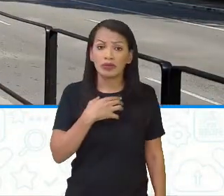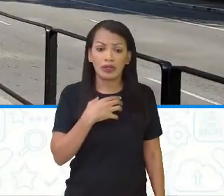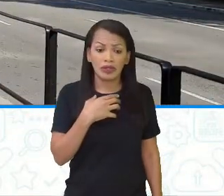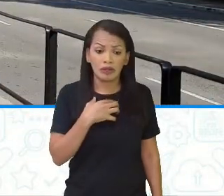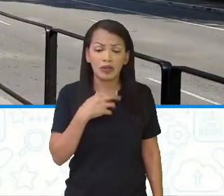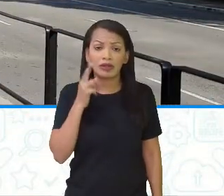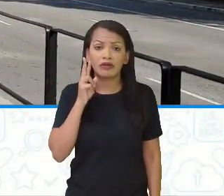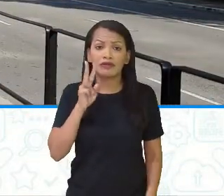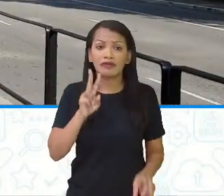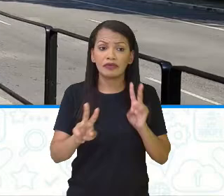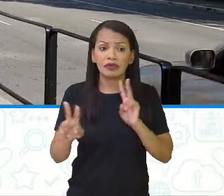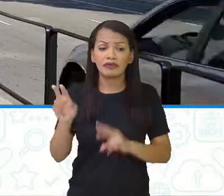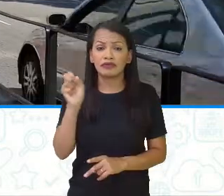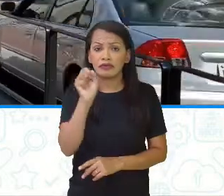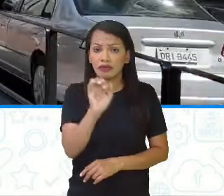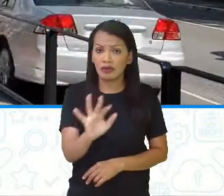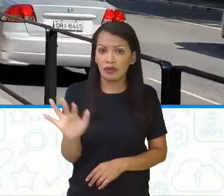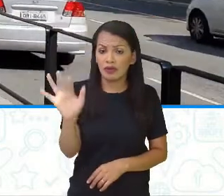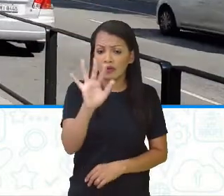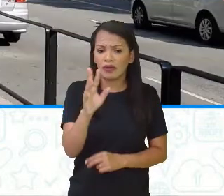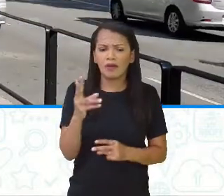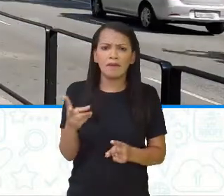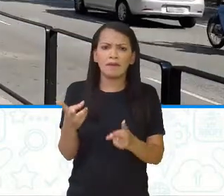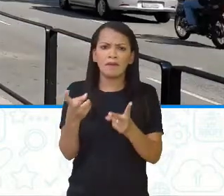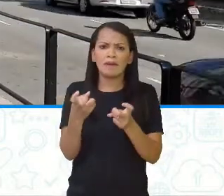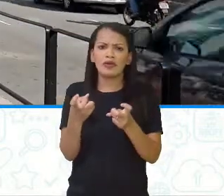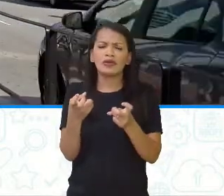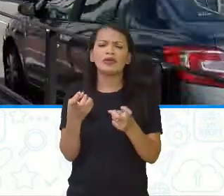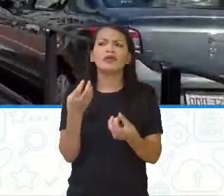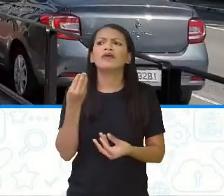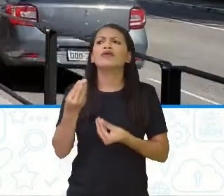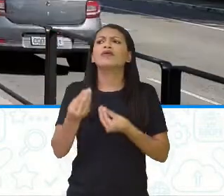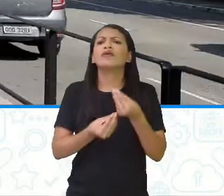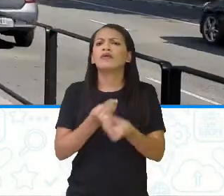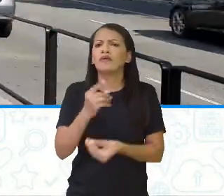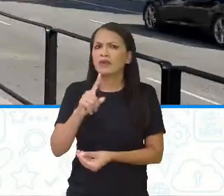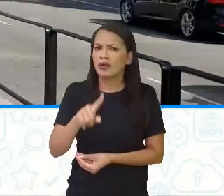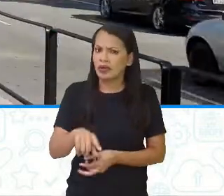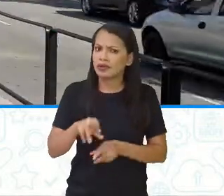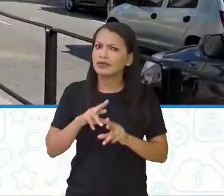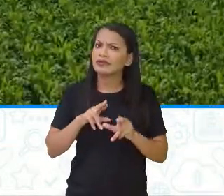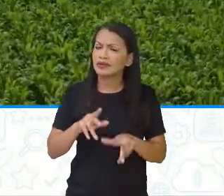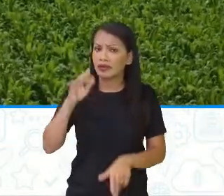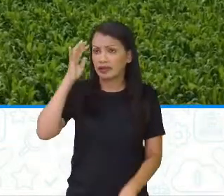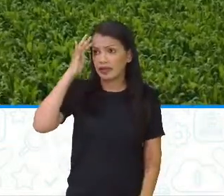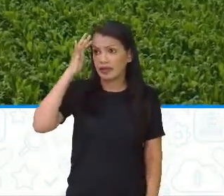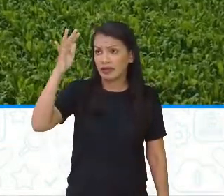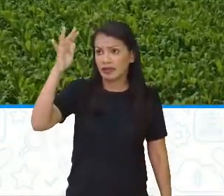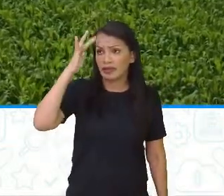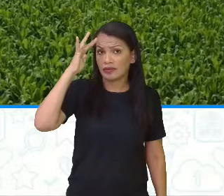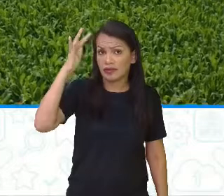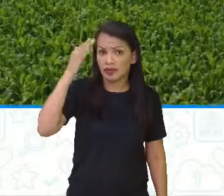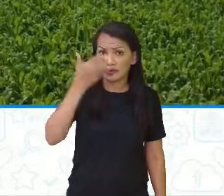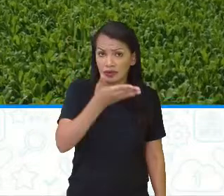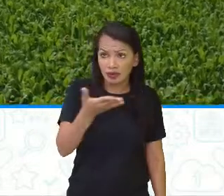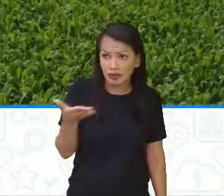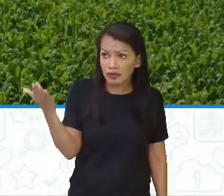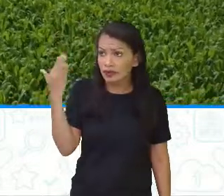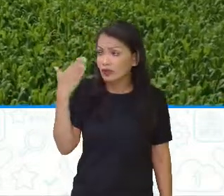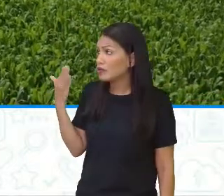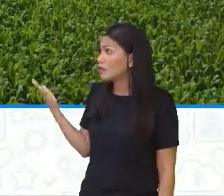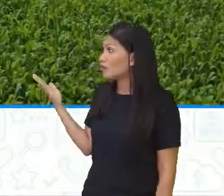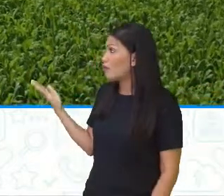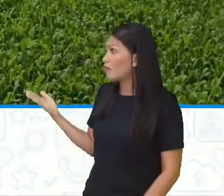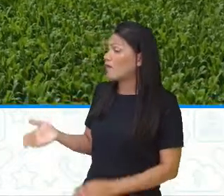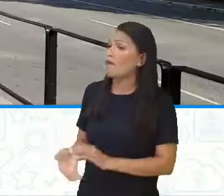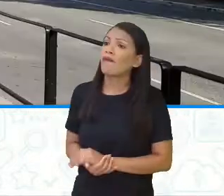imagem aí? Percebam o quanto é diferente. Imagina agora que vocês estivessem nessa paisagem e aí eu pego